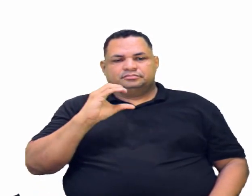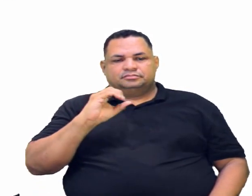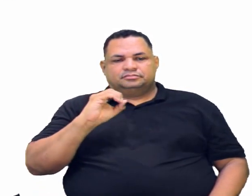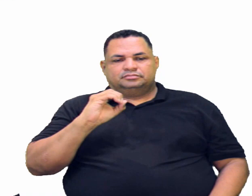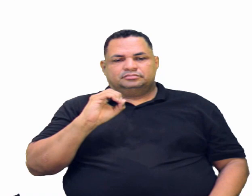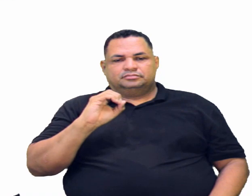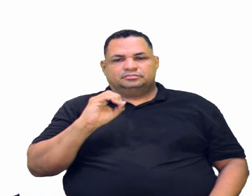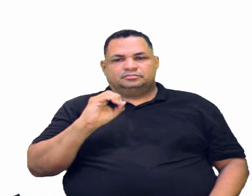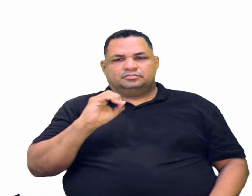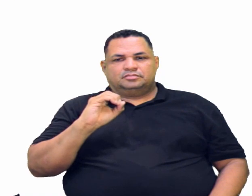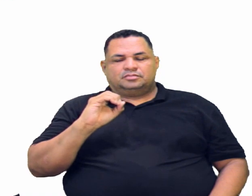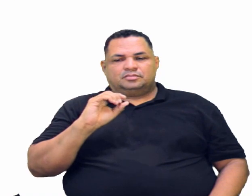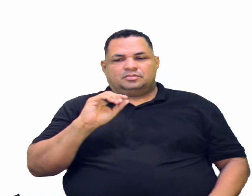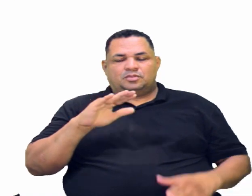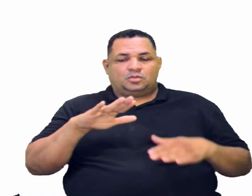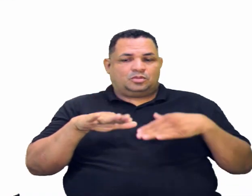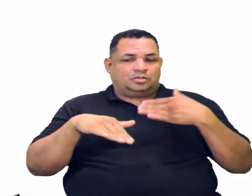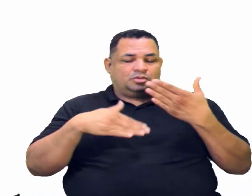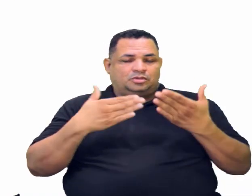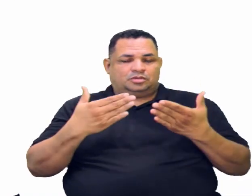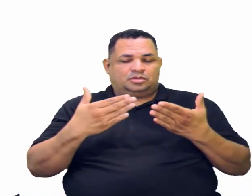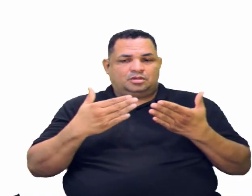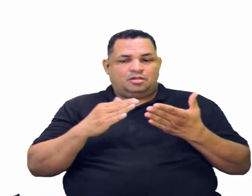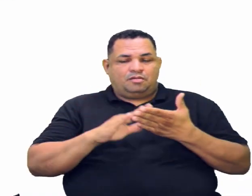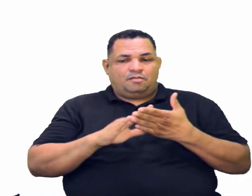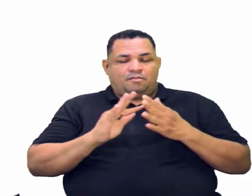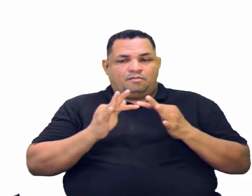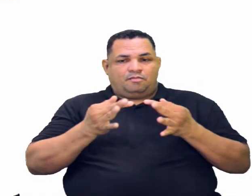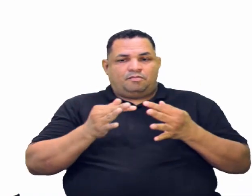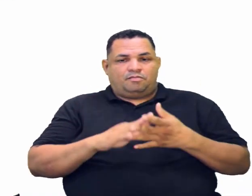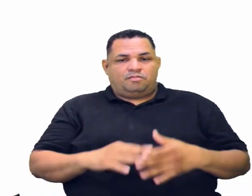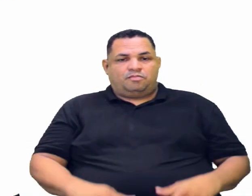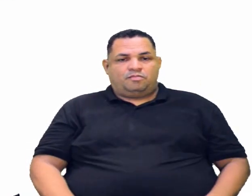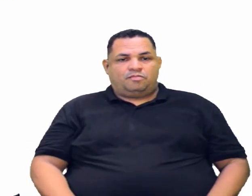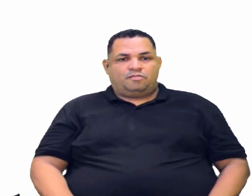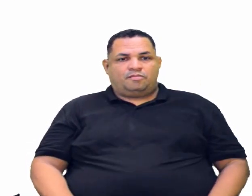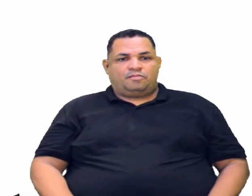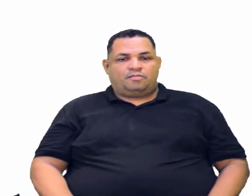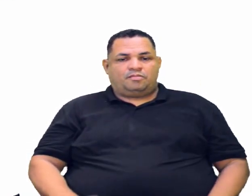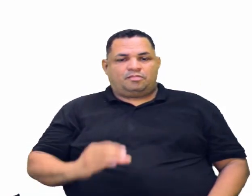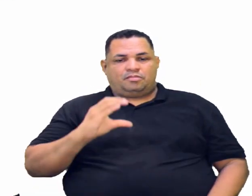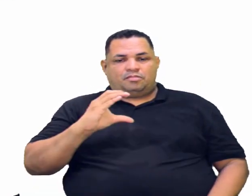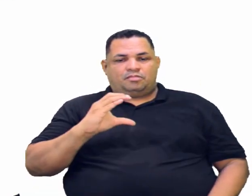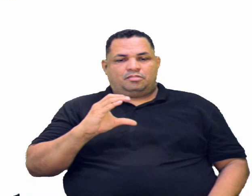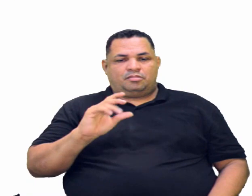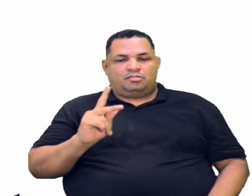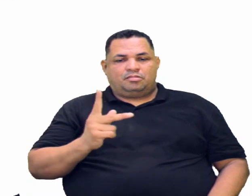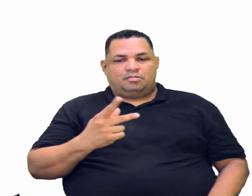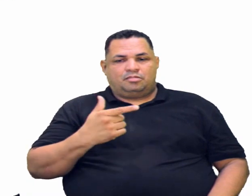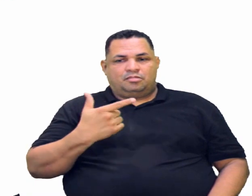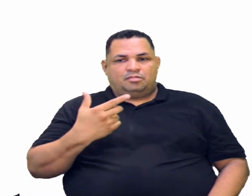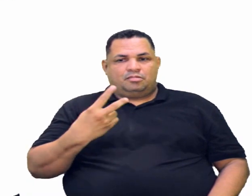CH3CH2O. E pro outro lado, que é esse lado aqui, ficou quem?